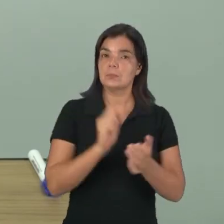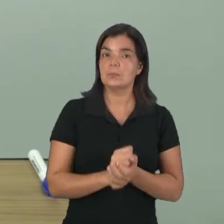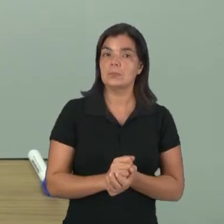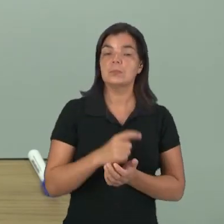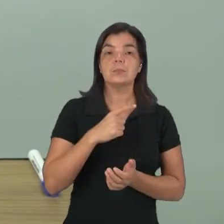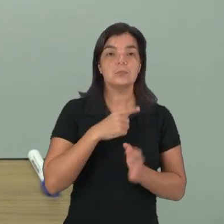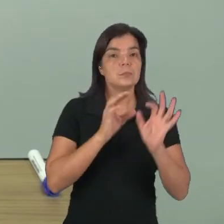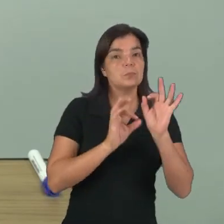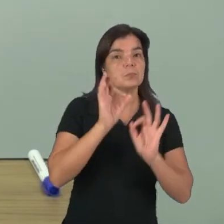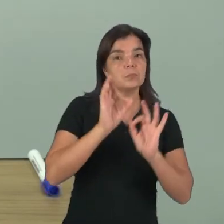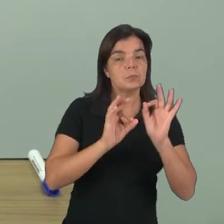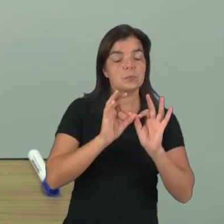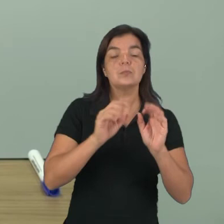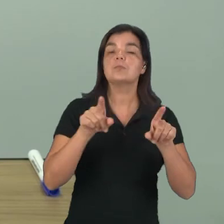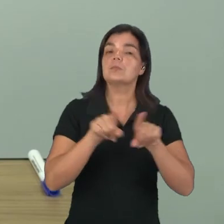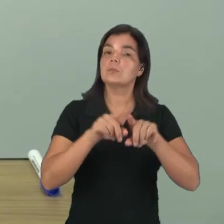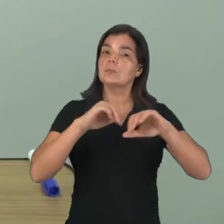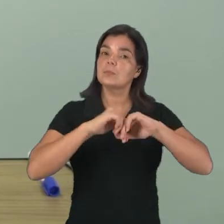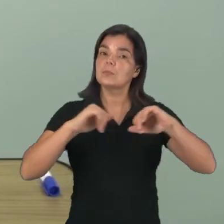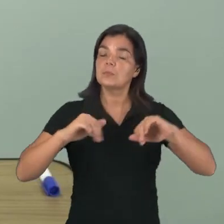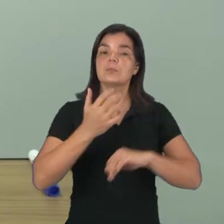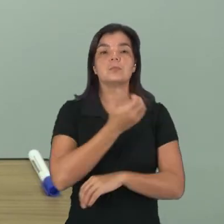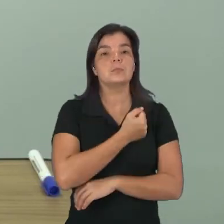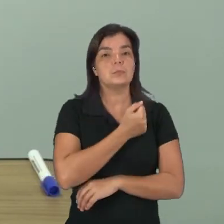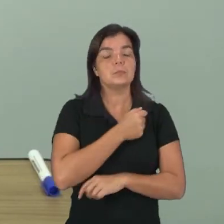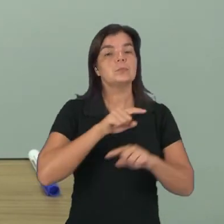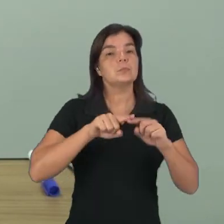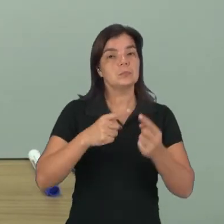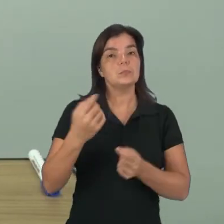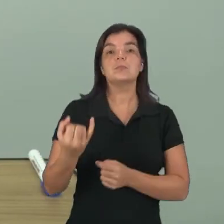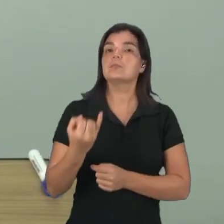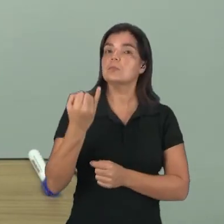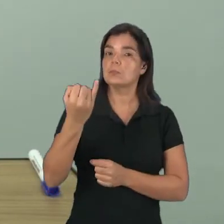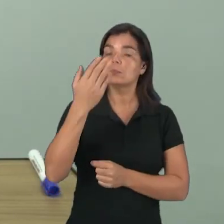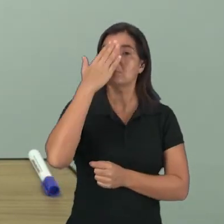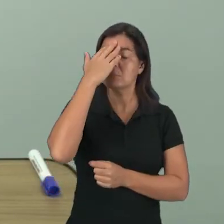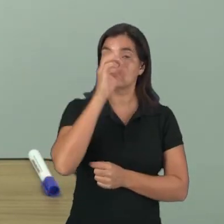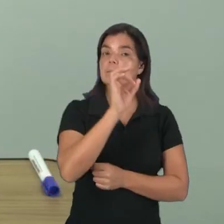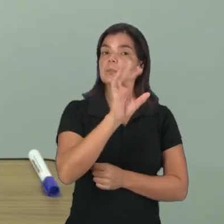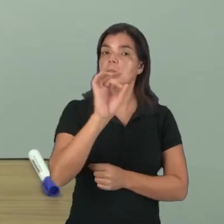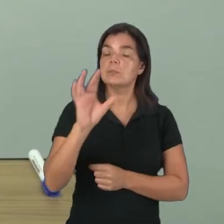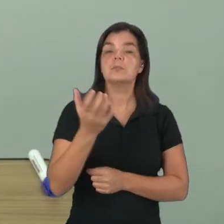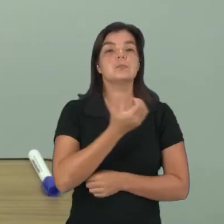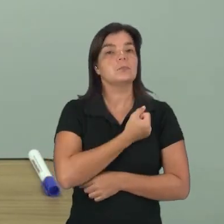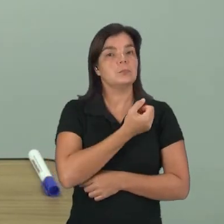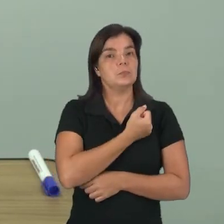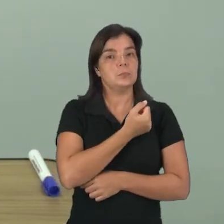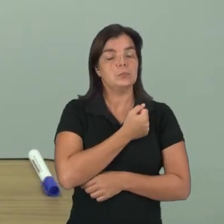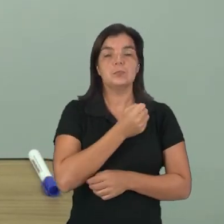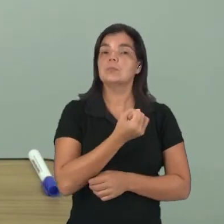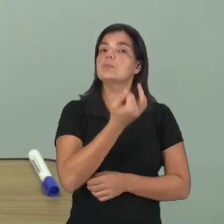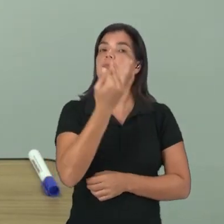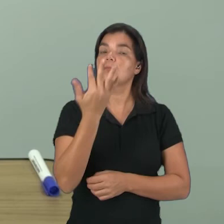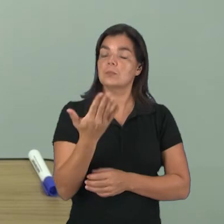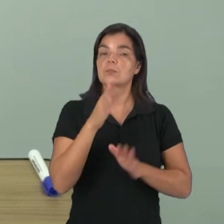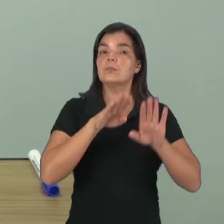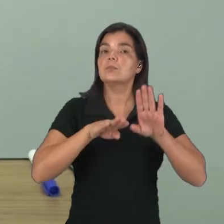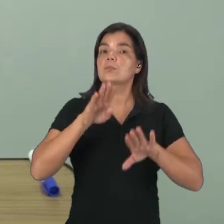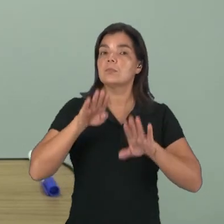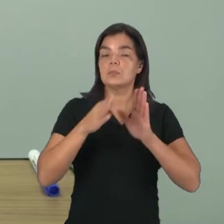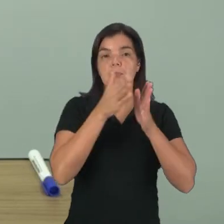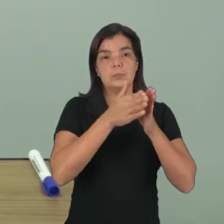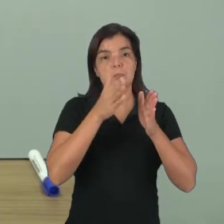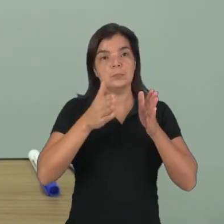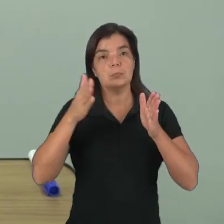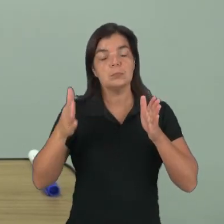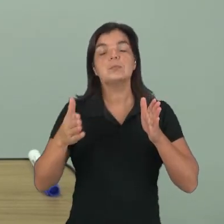ter de montar e desmontar? Mas para isso é importante a gente saber que cada número representa uma quantidade dependendo da